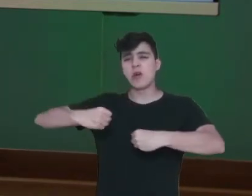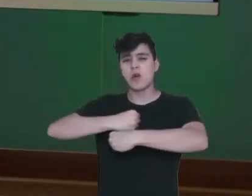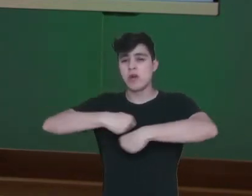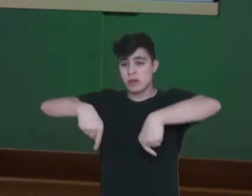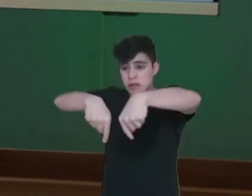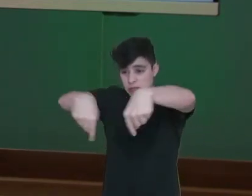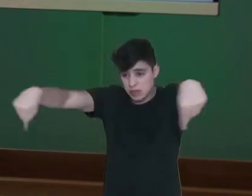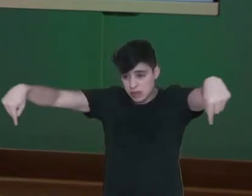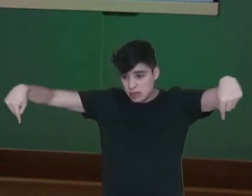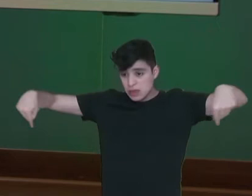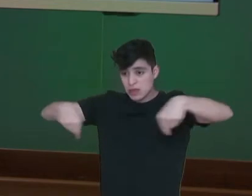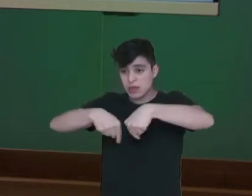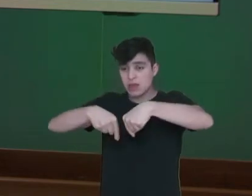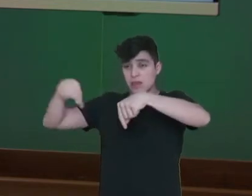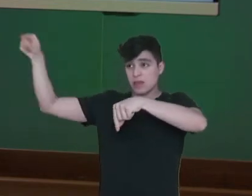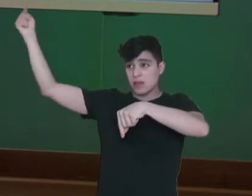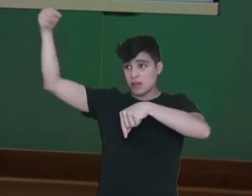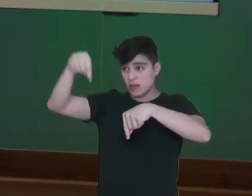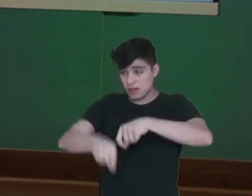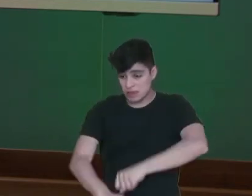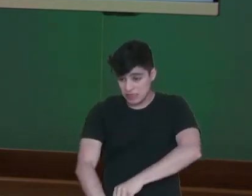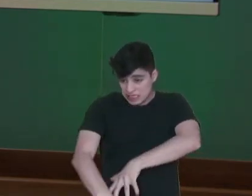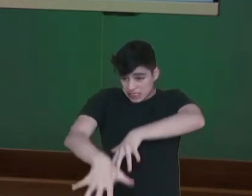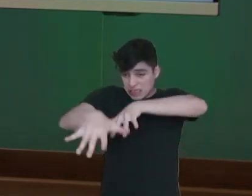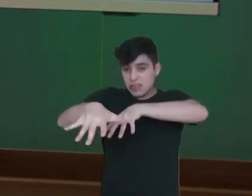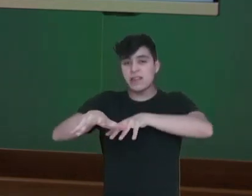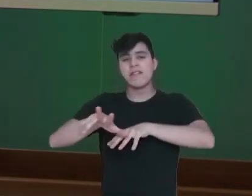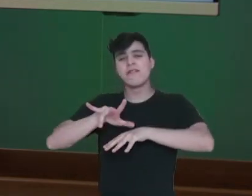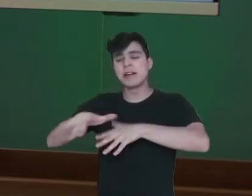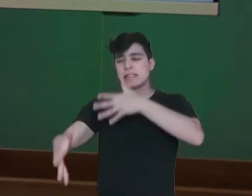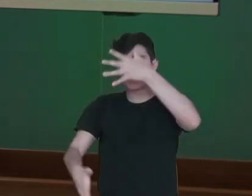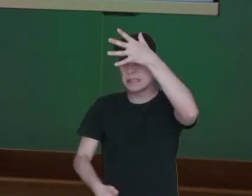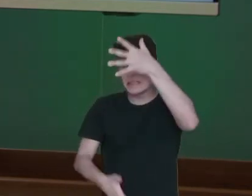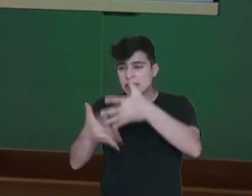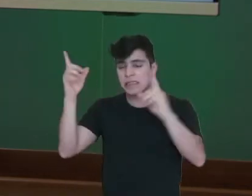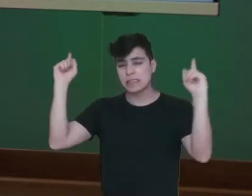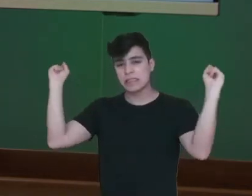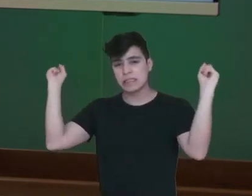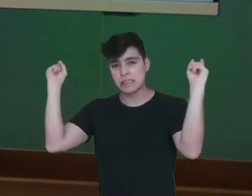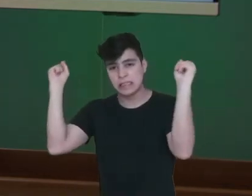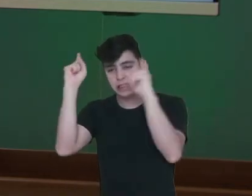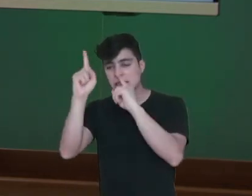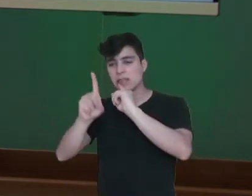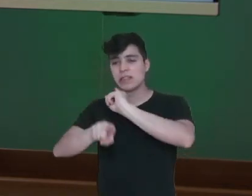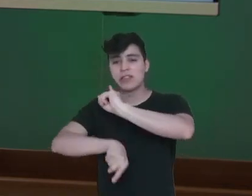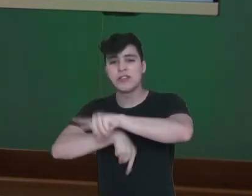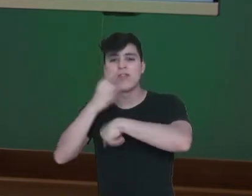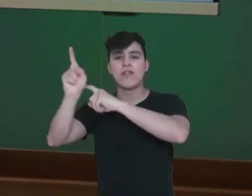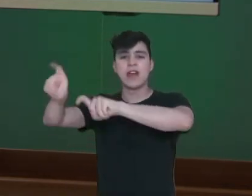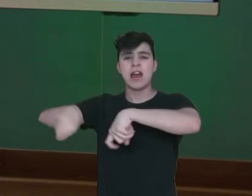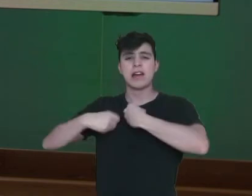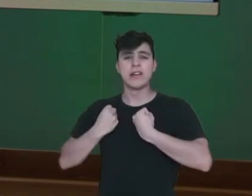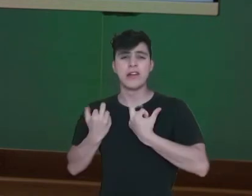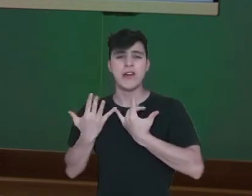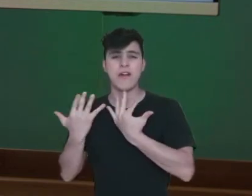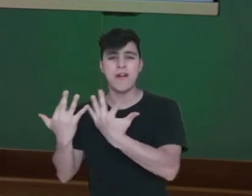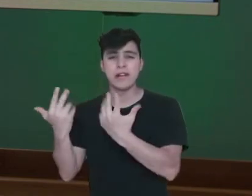reservatórios, de cisternas, vão dificultar o desenvolvimento de atividades agrícolas e até mesmo da vida